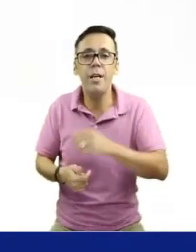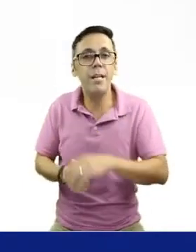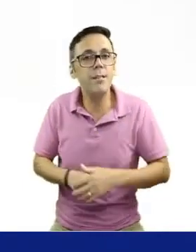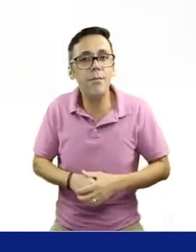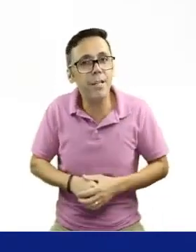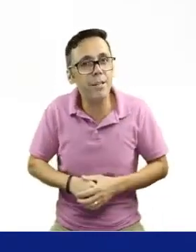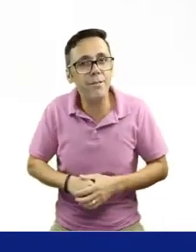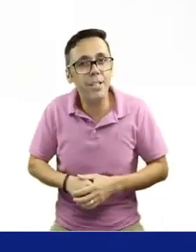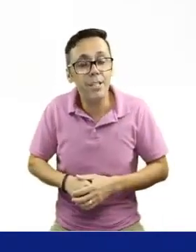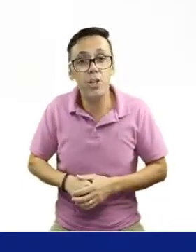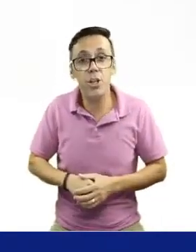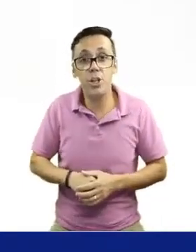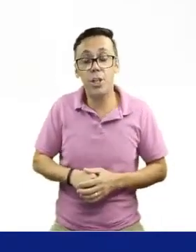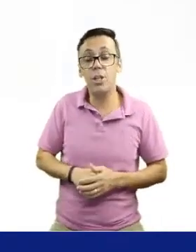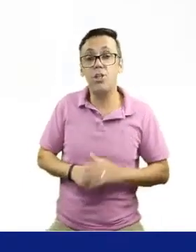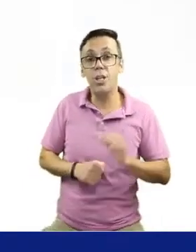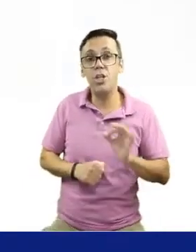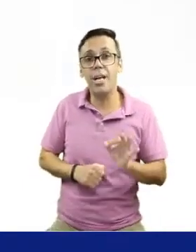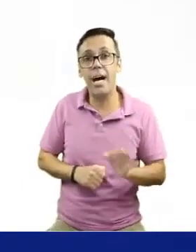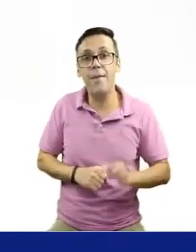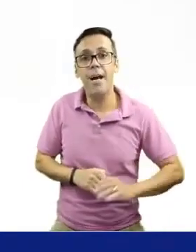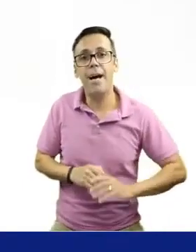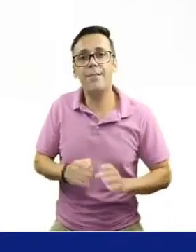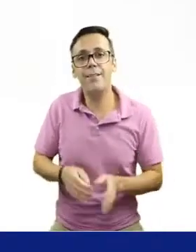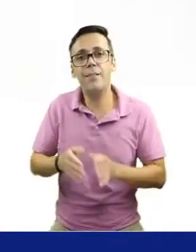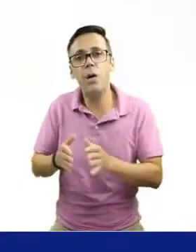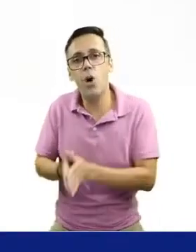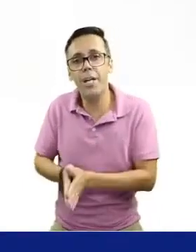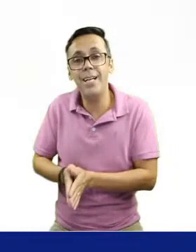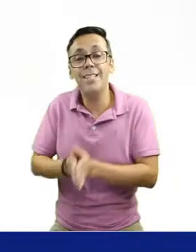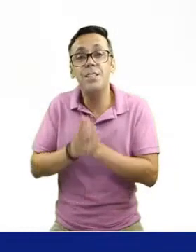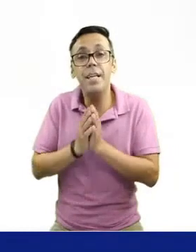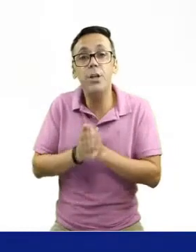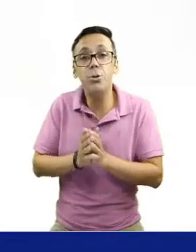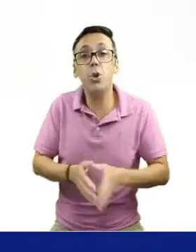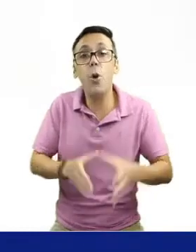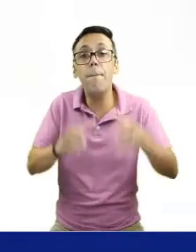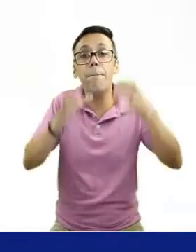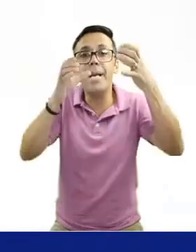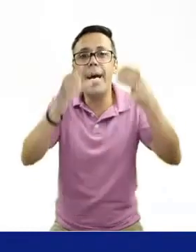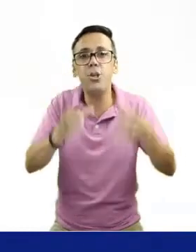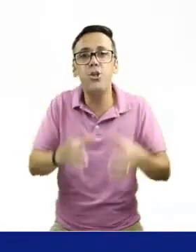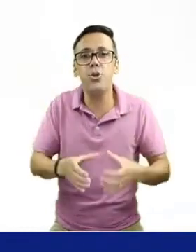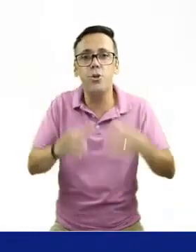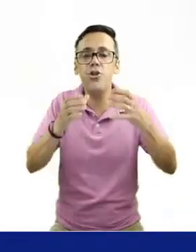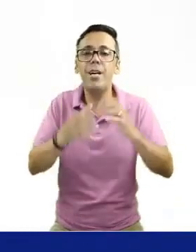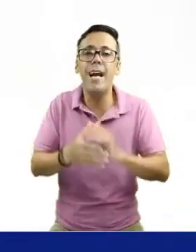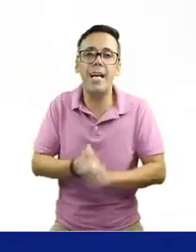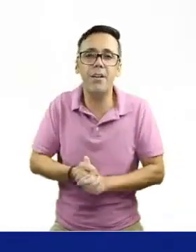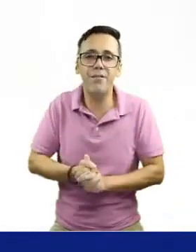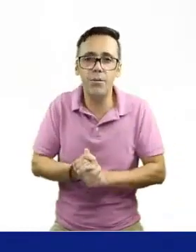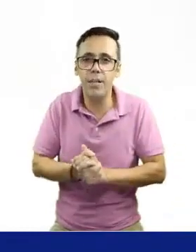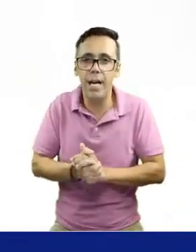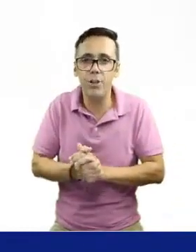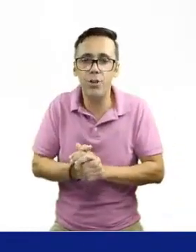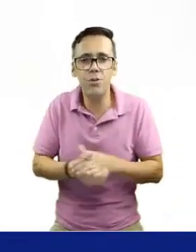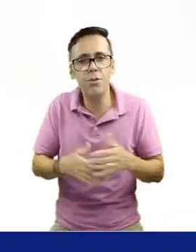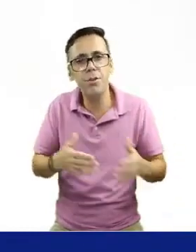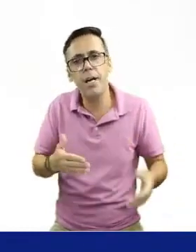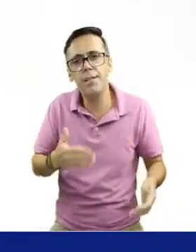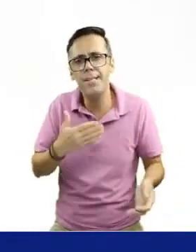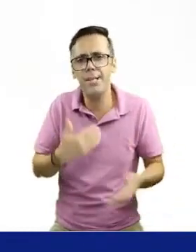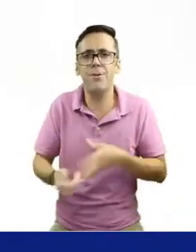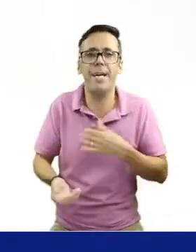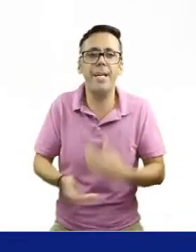seguro só que eles não eram que tinha que tinha que chegar até tá hora dentro do prédio de cada faculdade